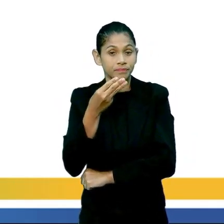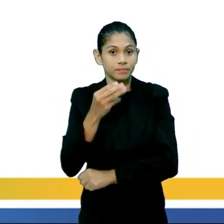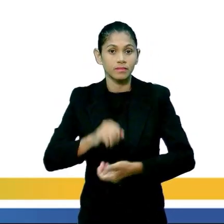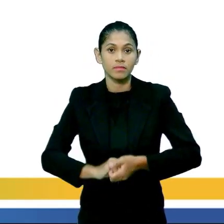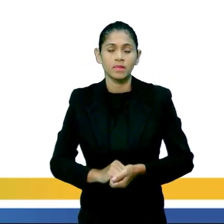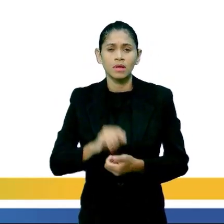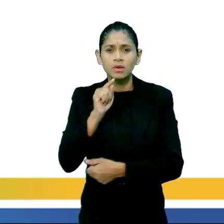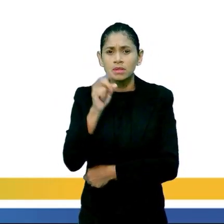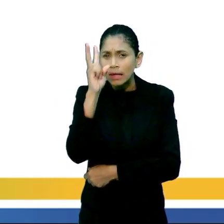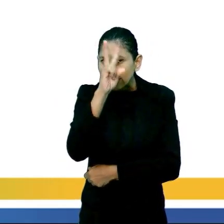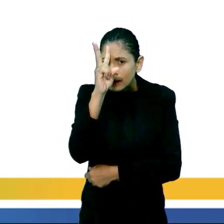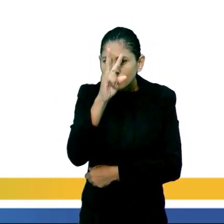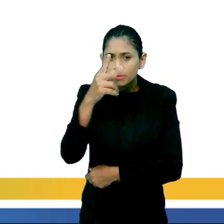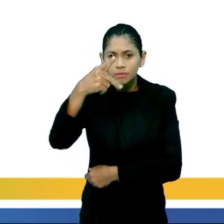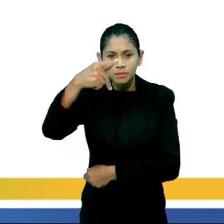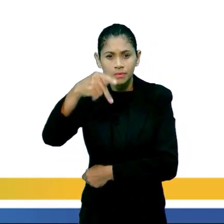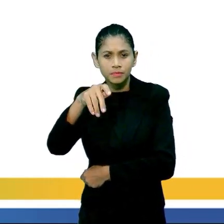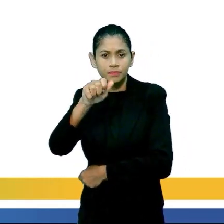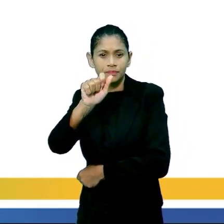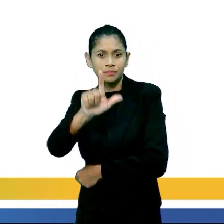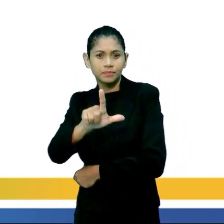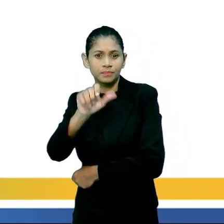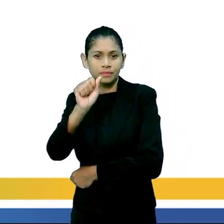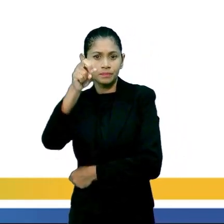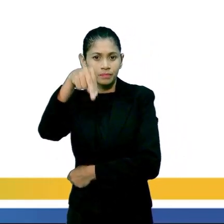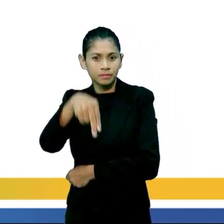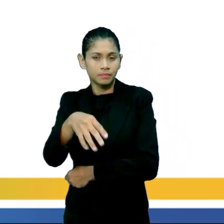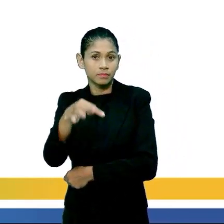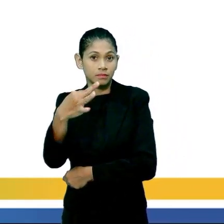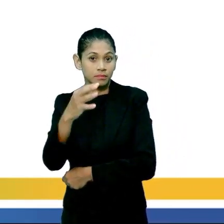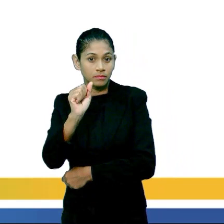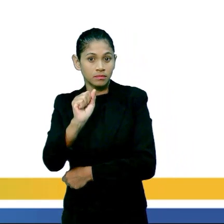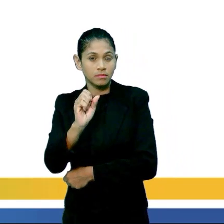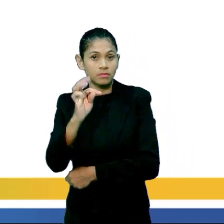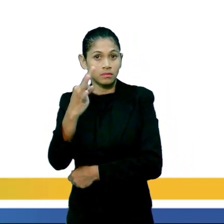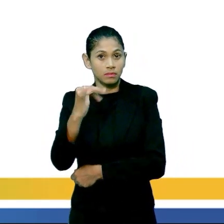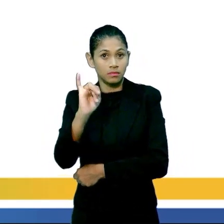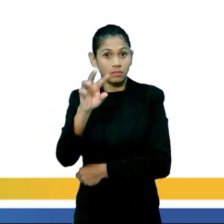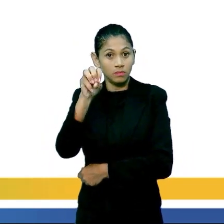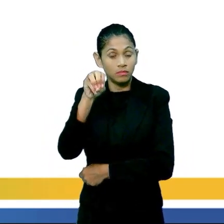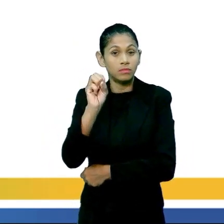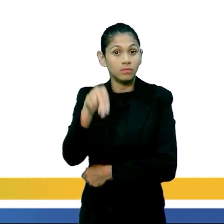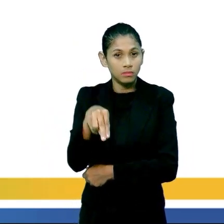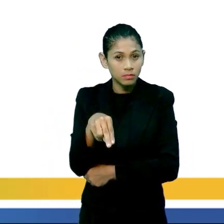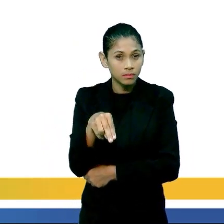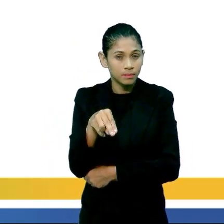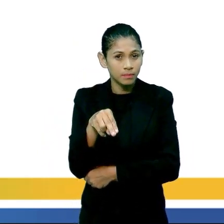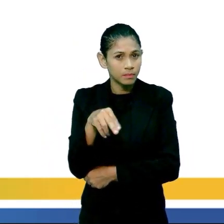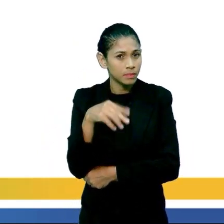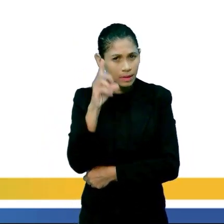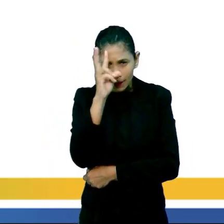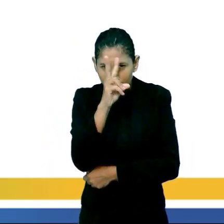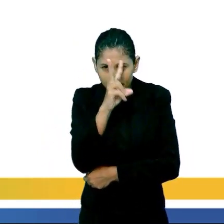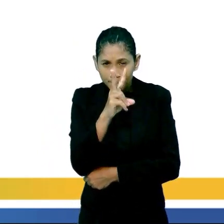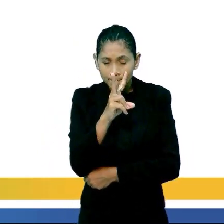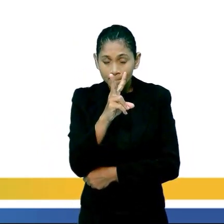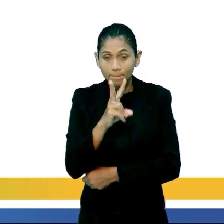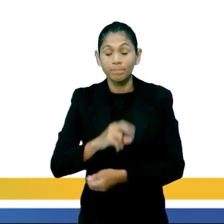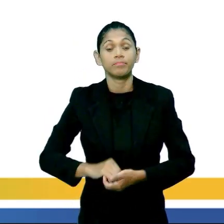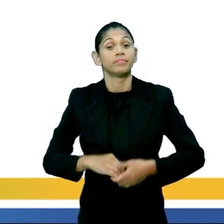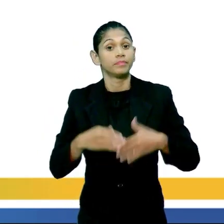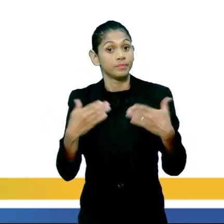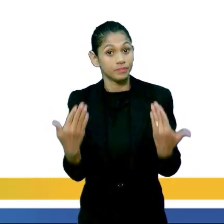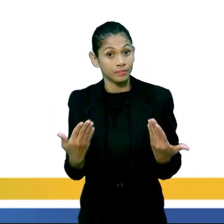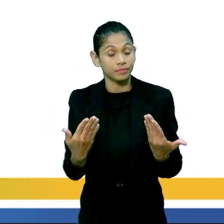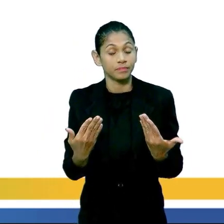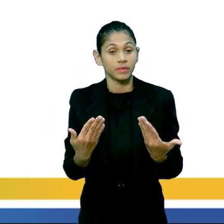que é o termo utilizado para o tipo de cultivo ou o tipo de atividade exercida na América? Pois é. Então, o plantation